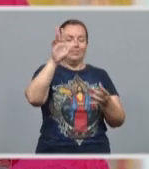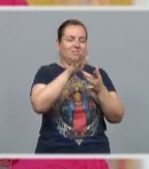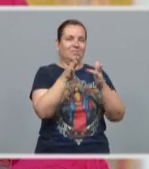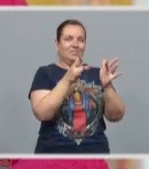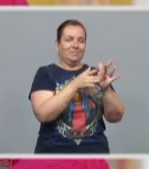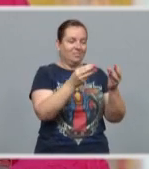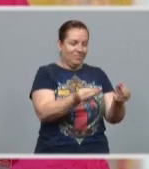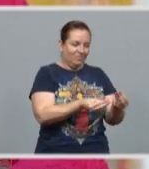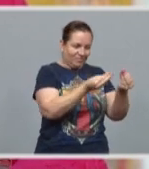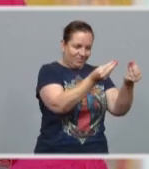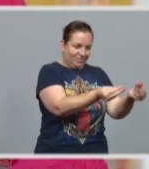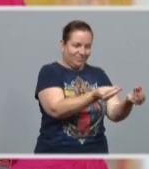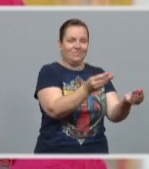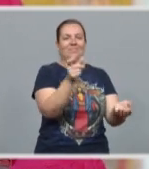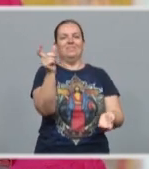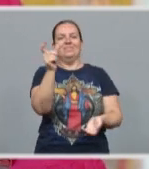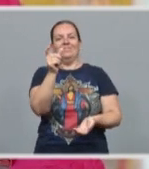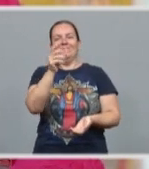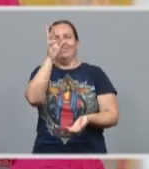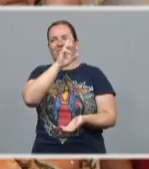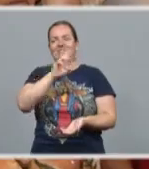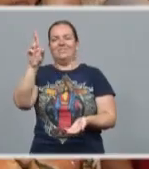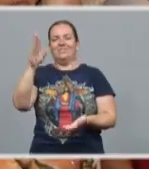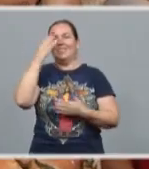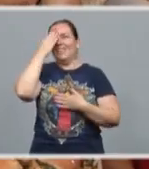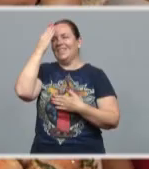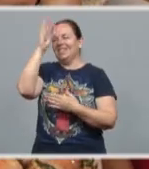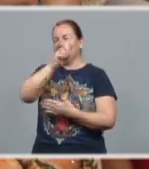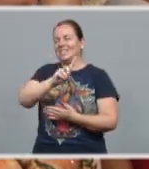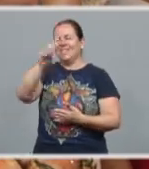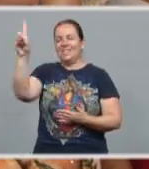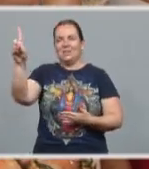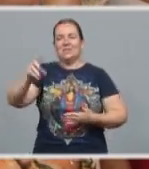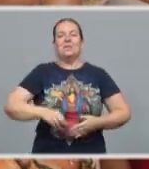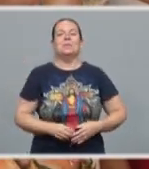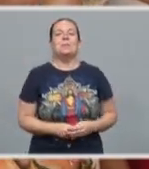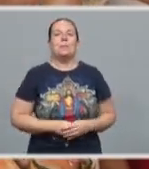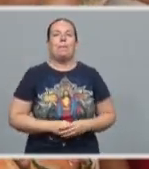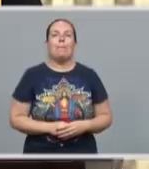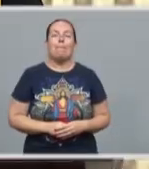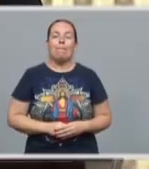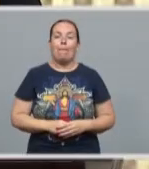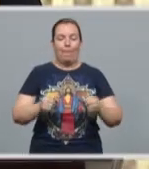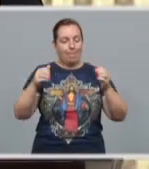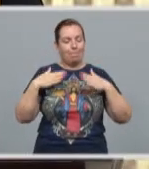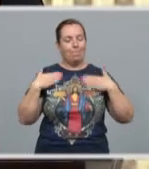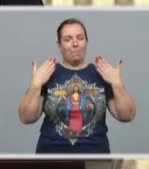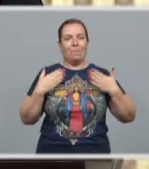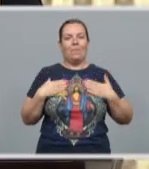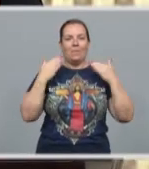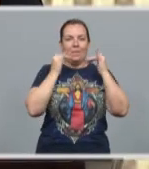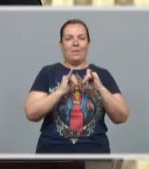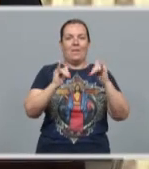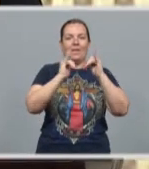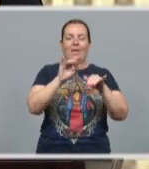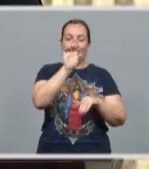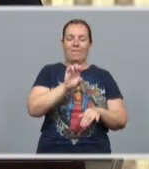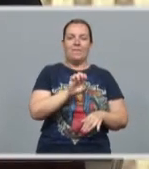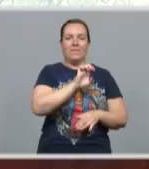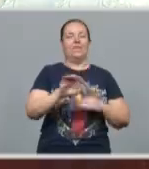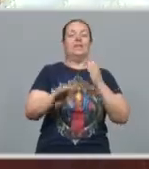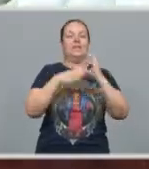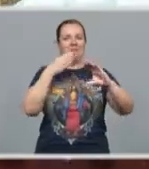Jesus Cristo. Palavra do Senhor. Graças a Deus. Com alegria, aclamemos o